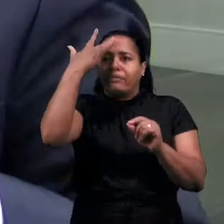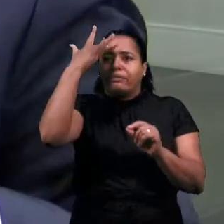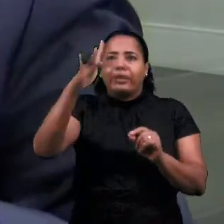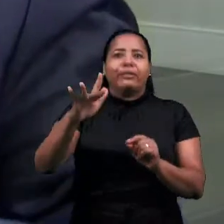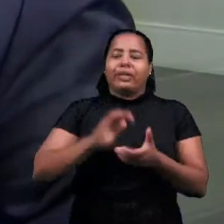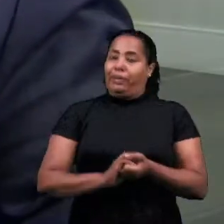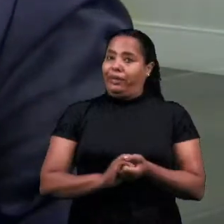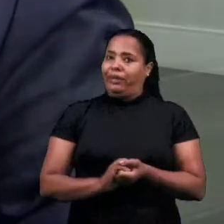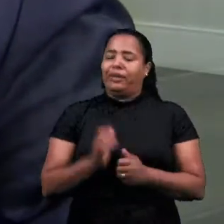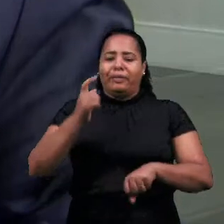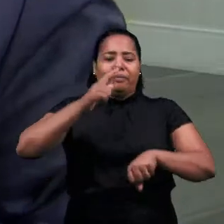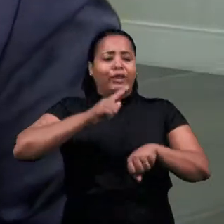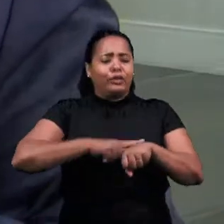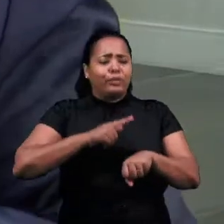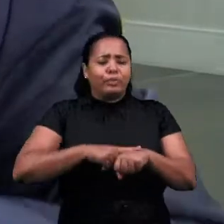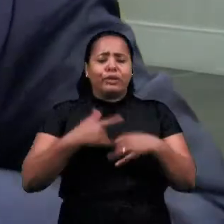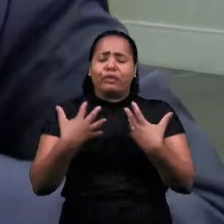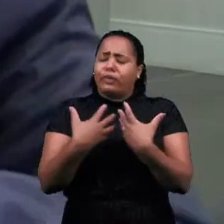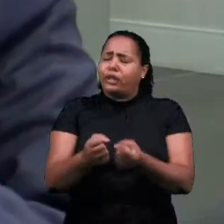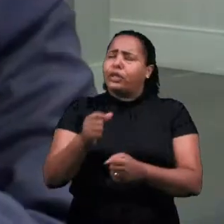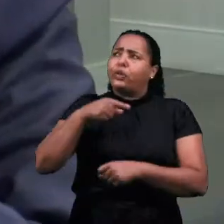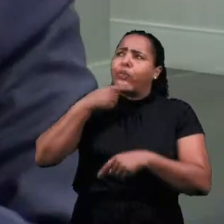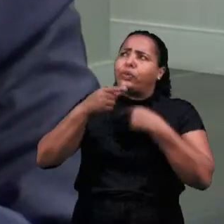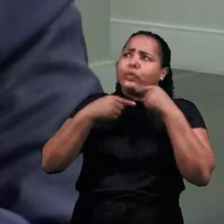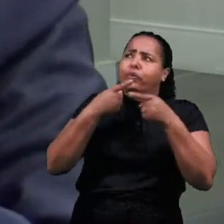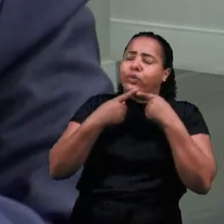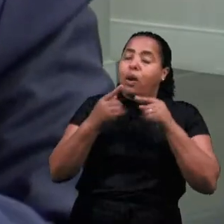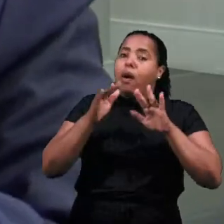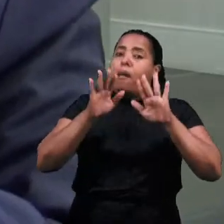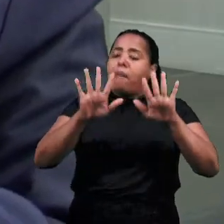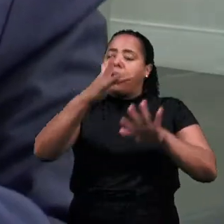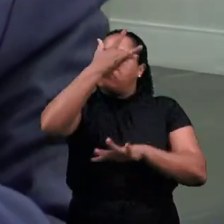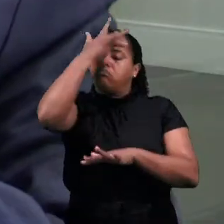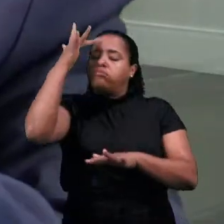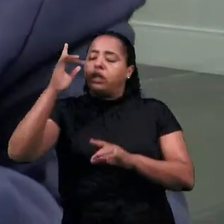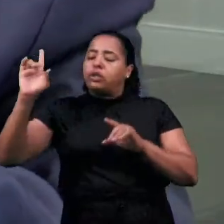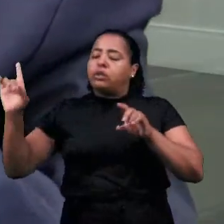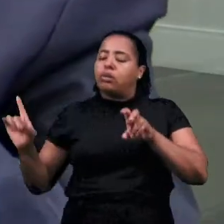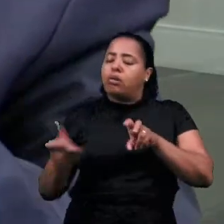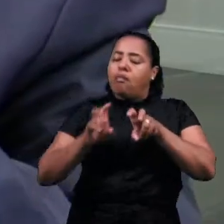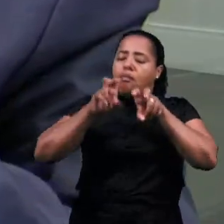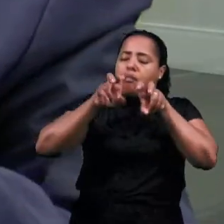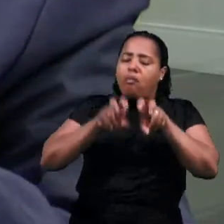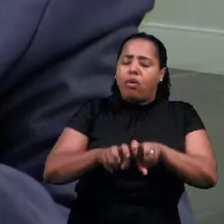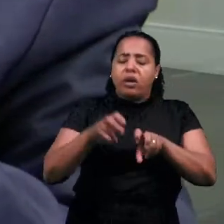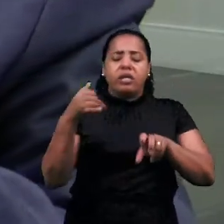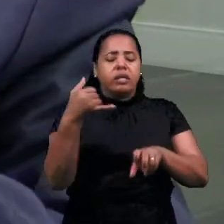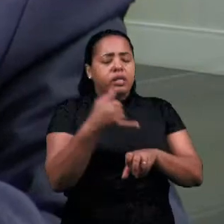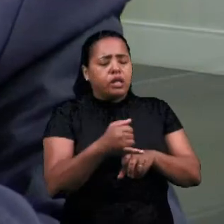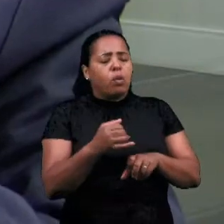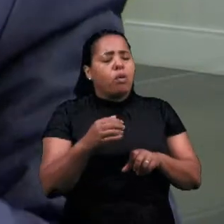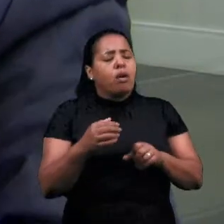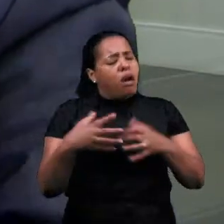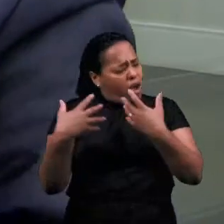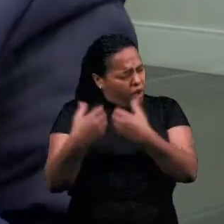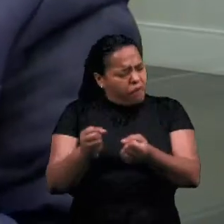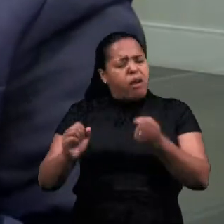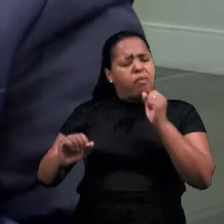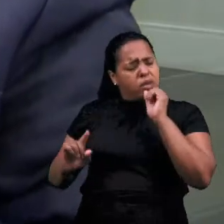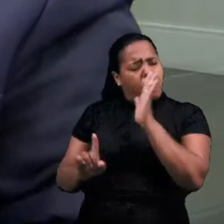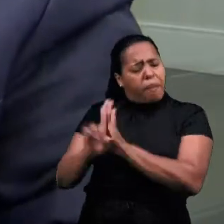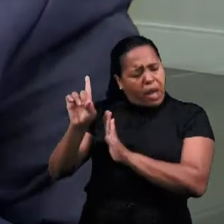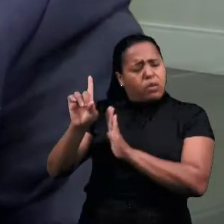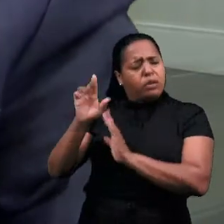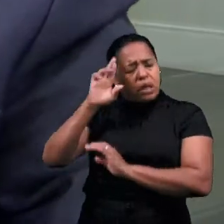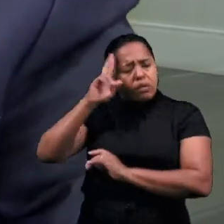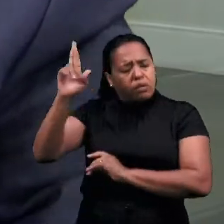a dúvida persistia. E aí alguém da igreja sentou comigo e disse assim: vamos consultar o Senhor, você vai fazer alguns